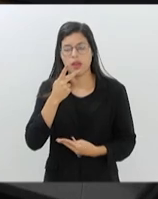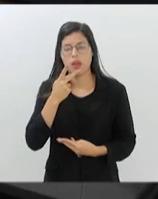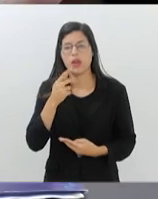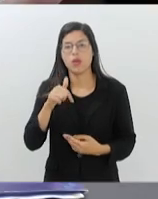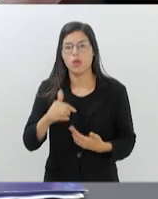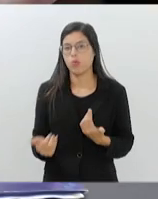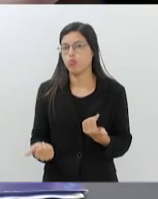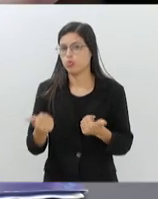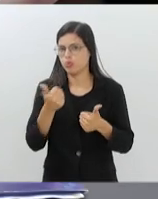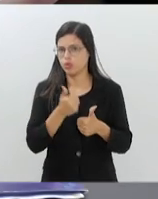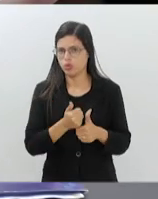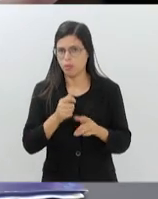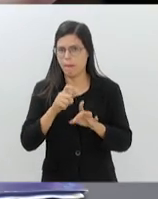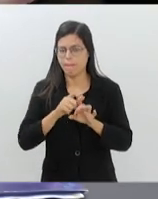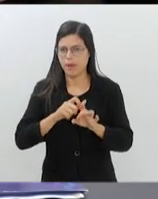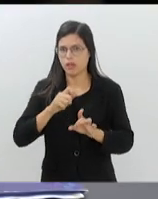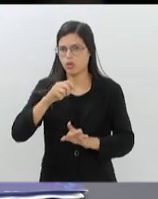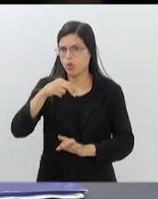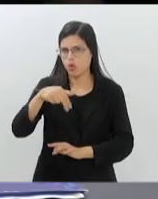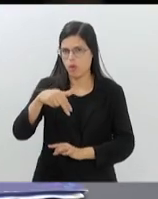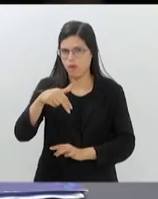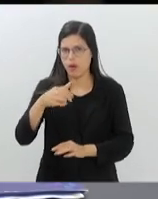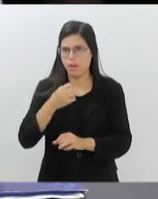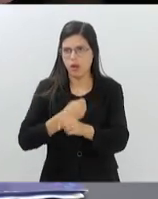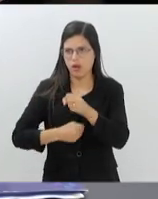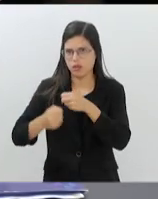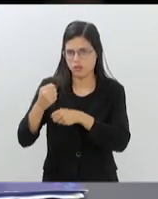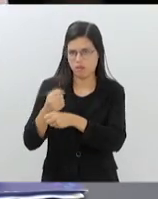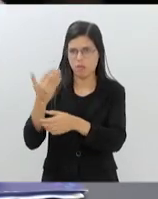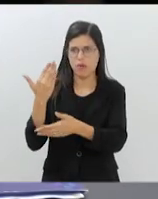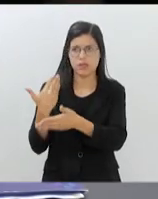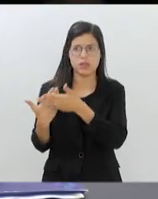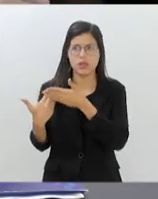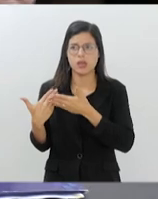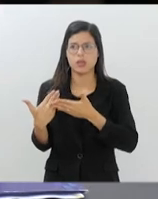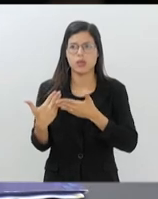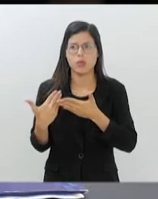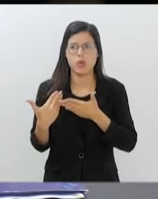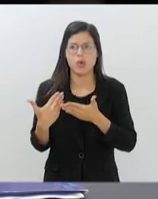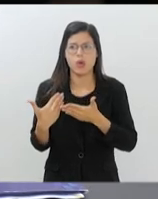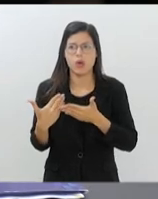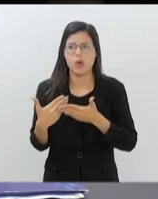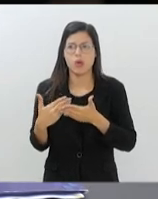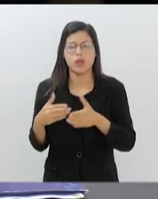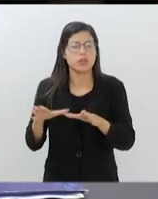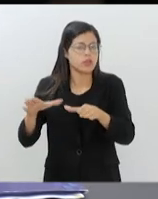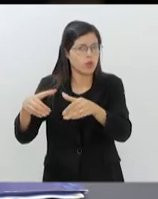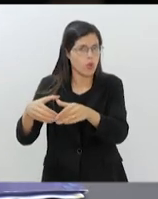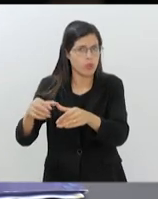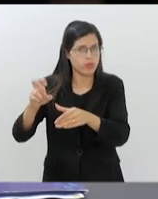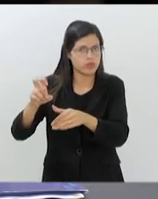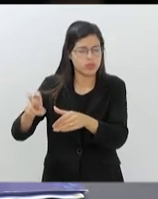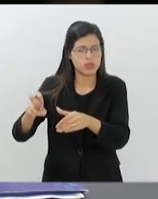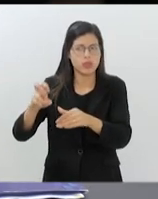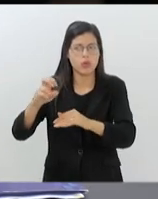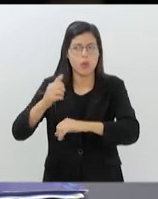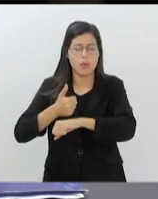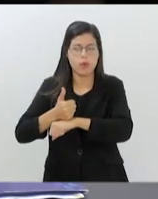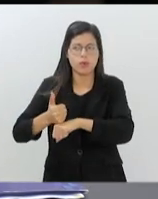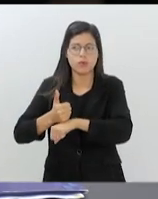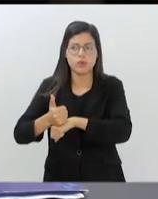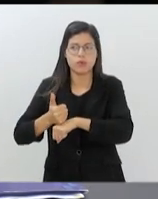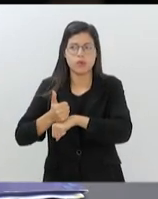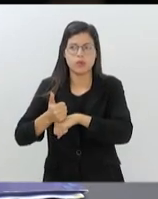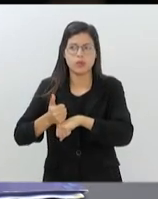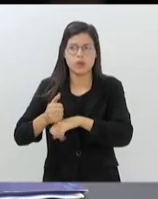publicidade novembro do ano passado eu passei então a responder também por essa equipe dos cinco profissionais que mencionei aqui o senhor